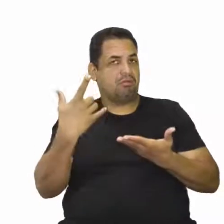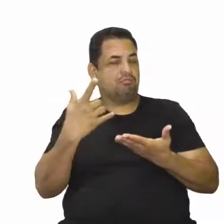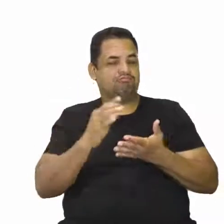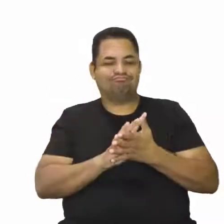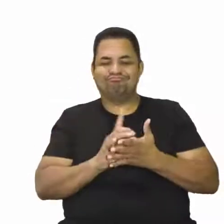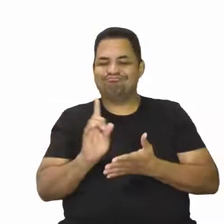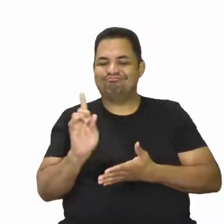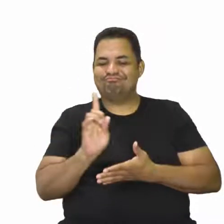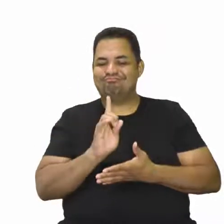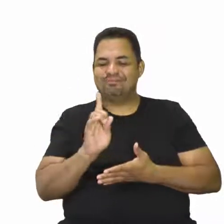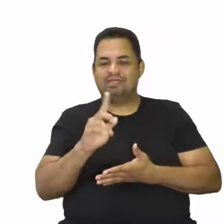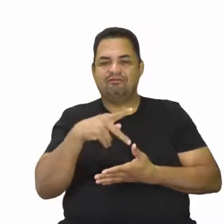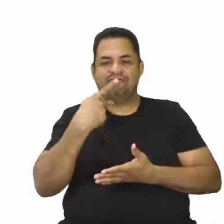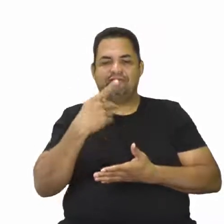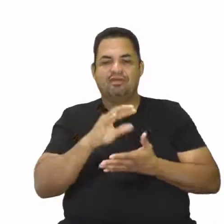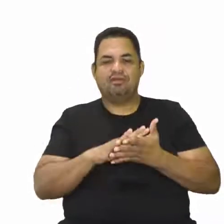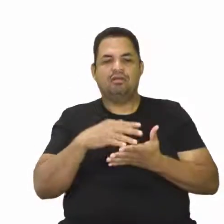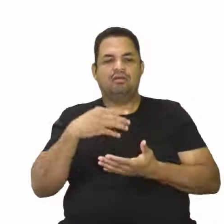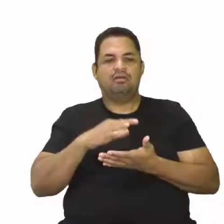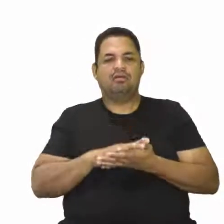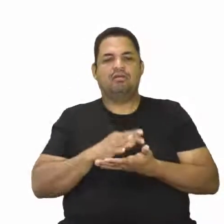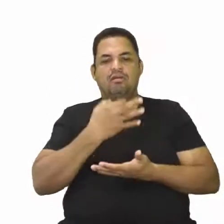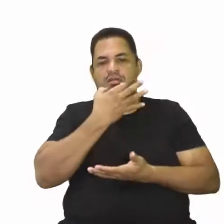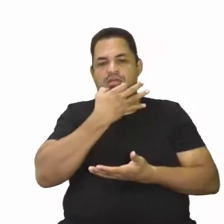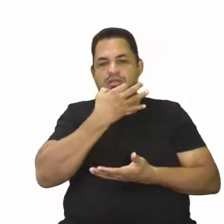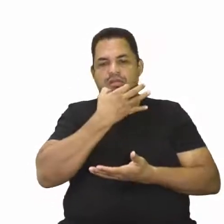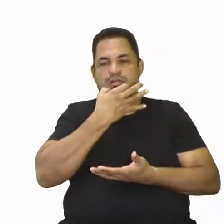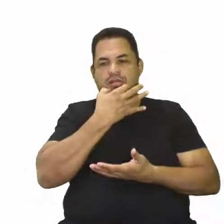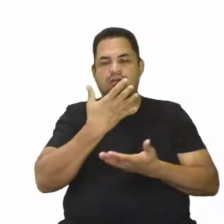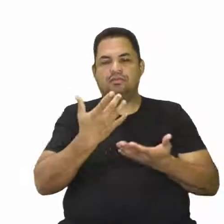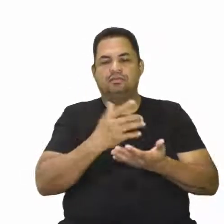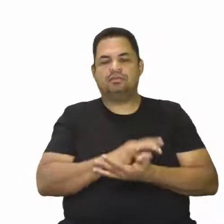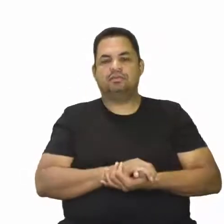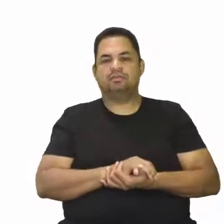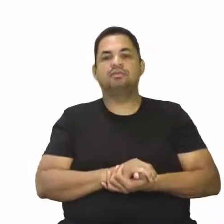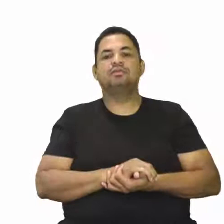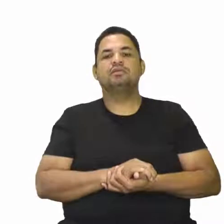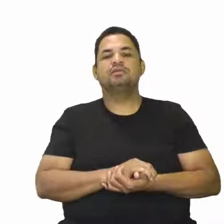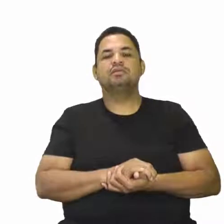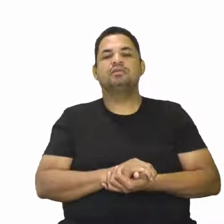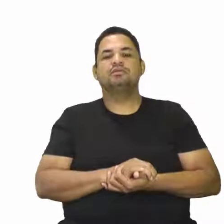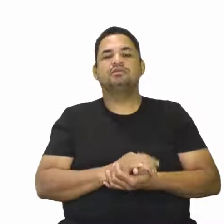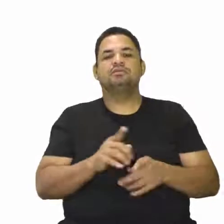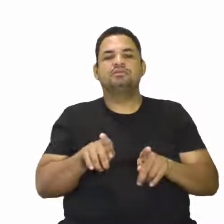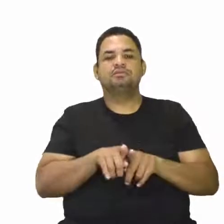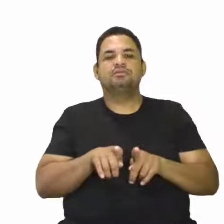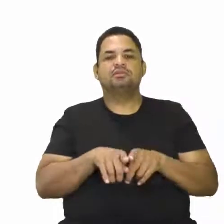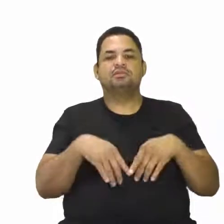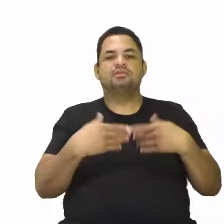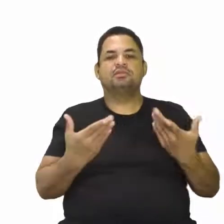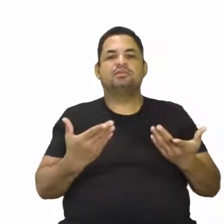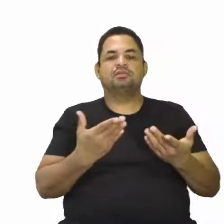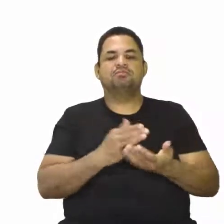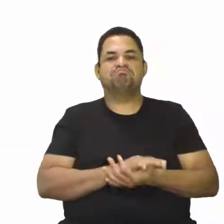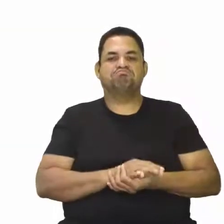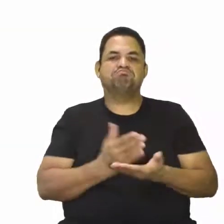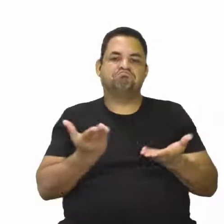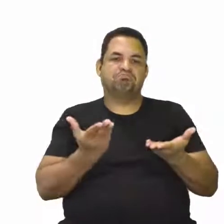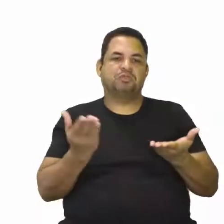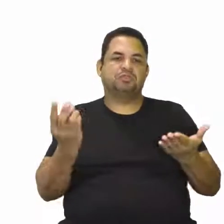não falo inglês. Então, observem que o gerúndio também pode atuar